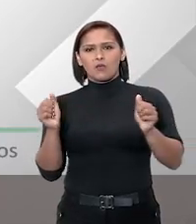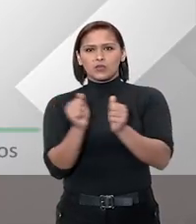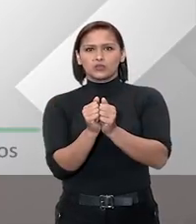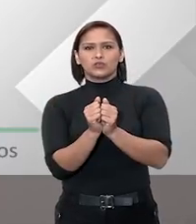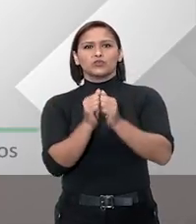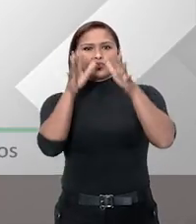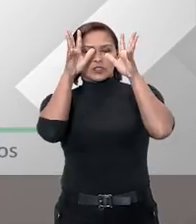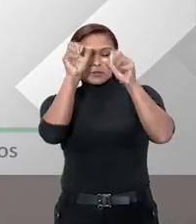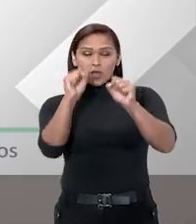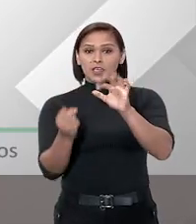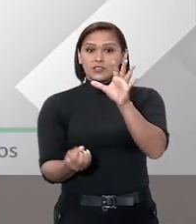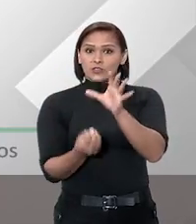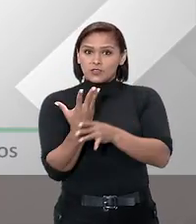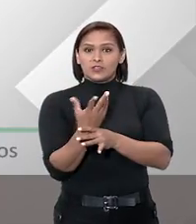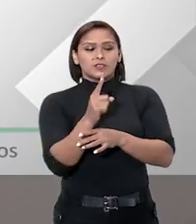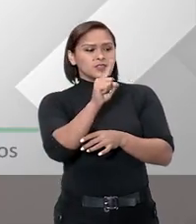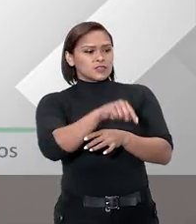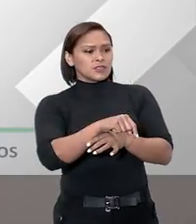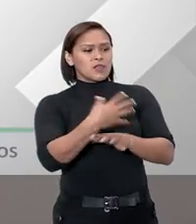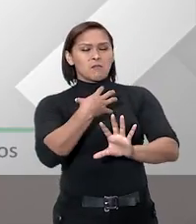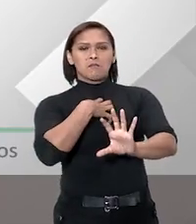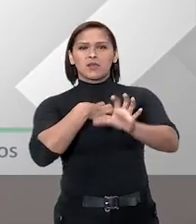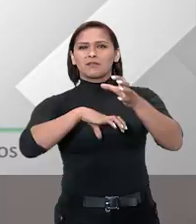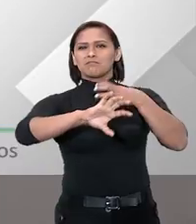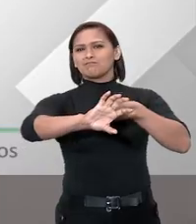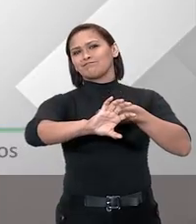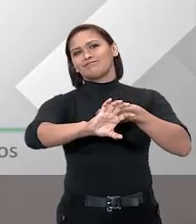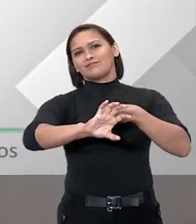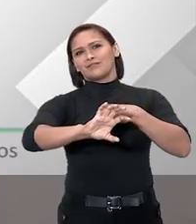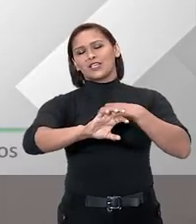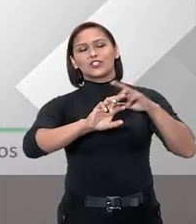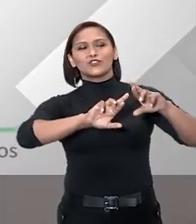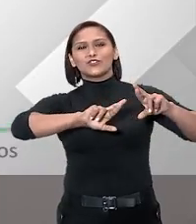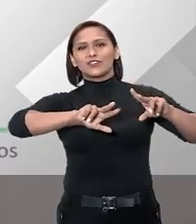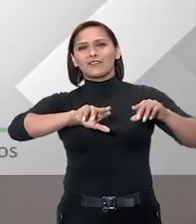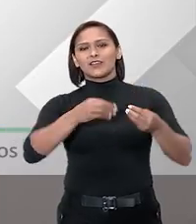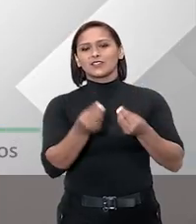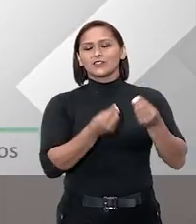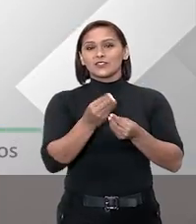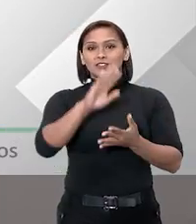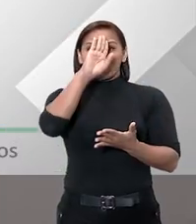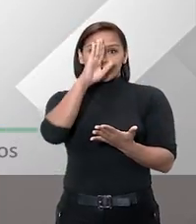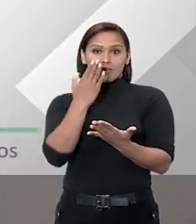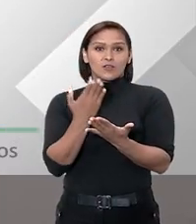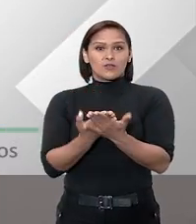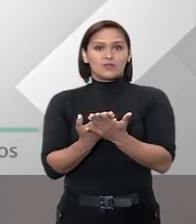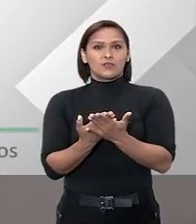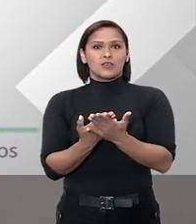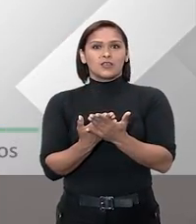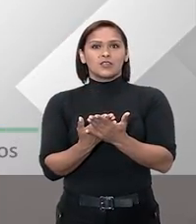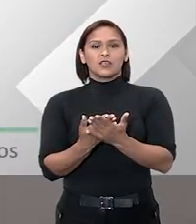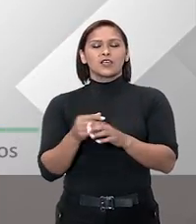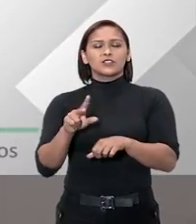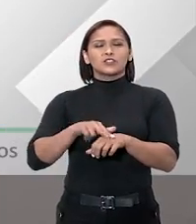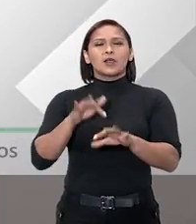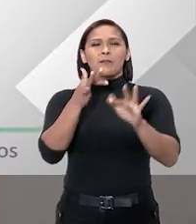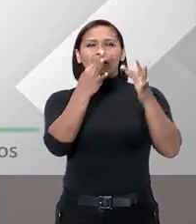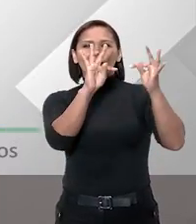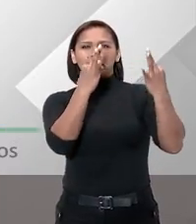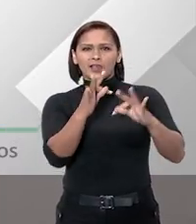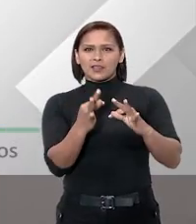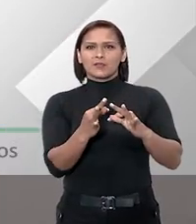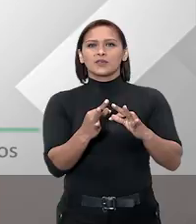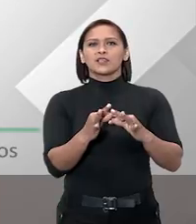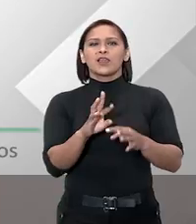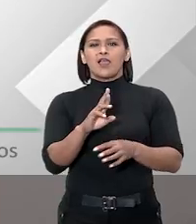Isso já cria uma empatia muito favorável, de confiança, o que a gente chama tecnicamente na